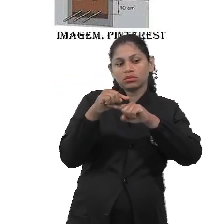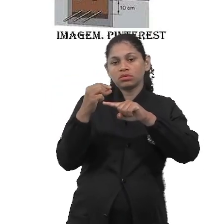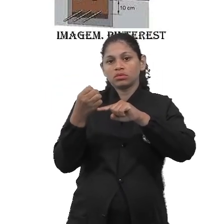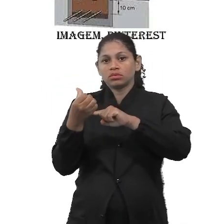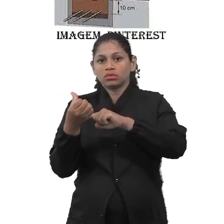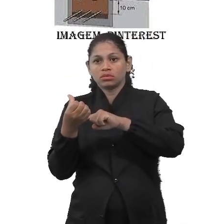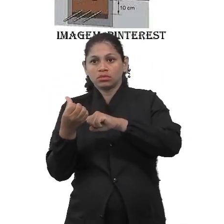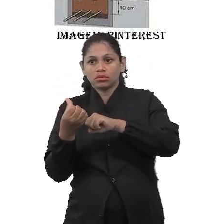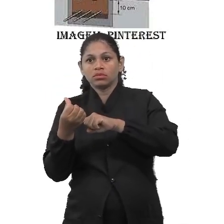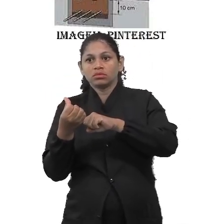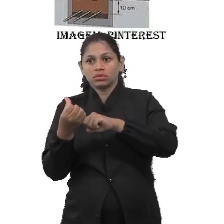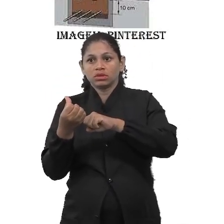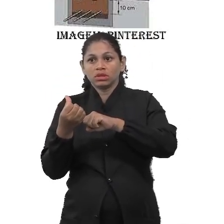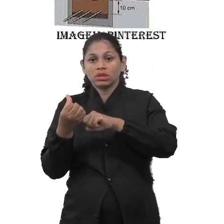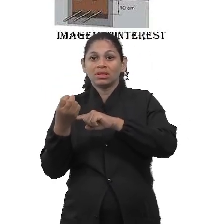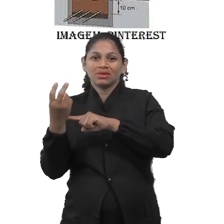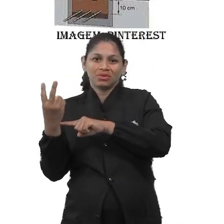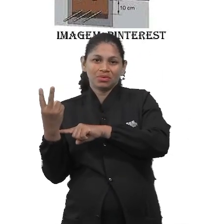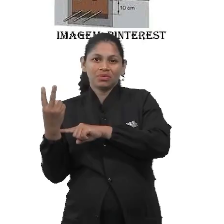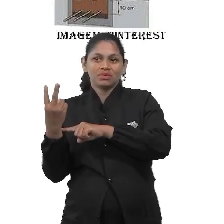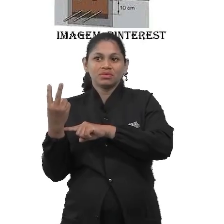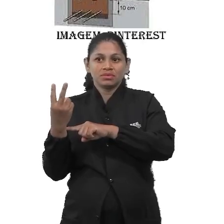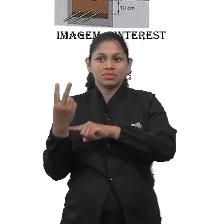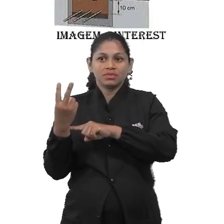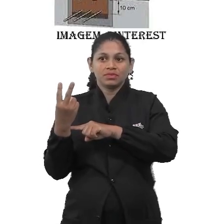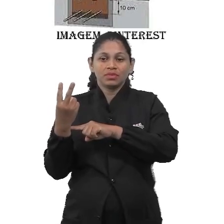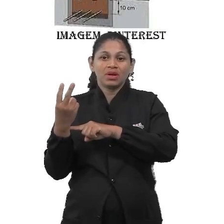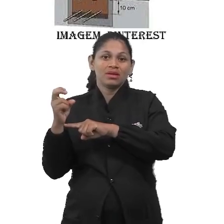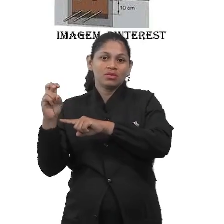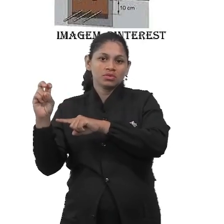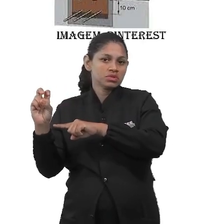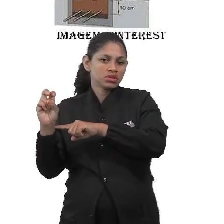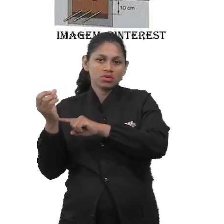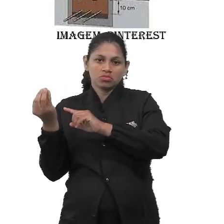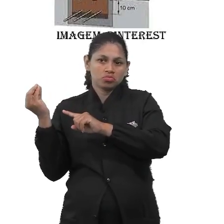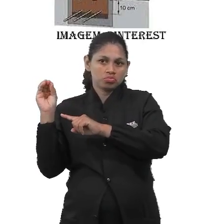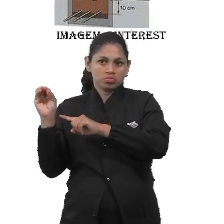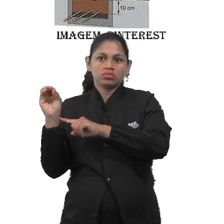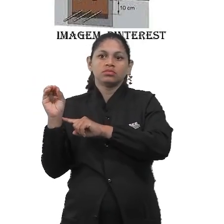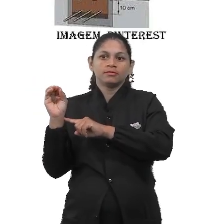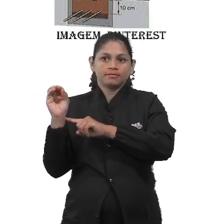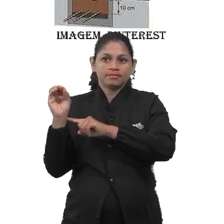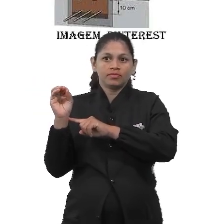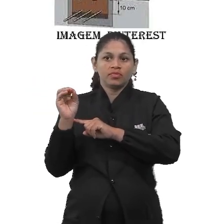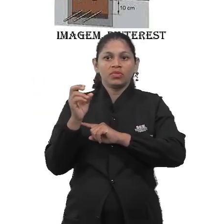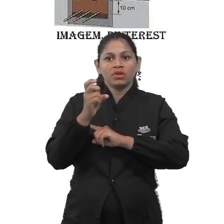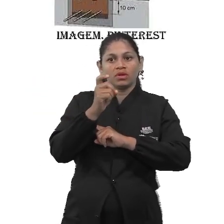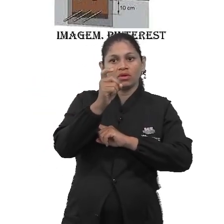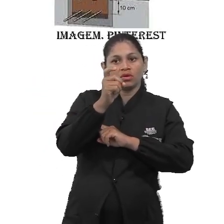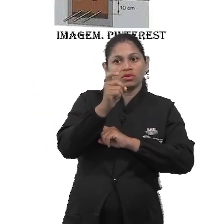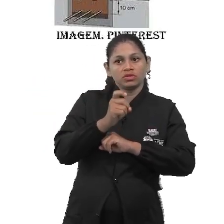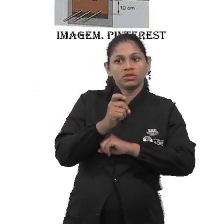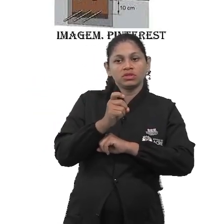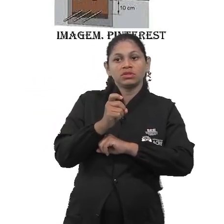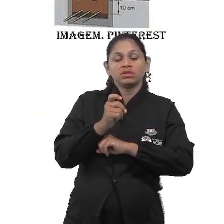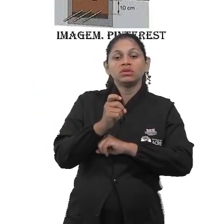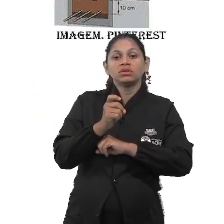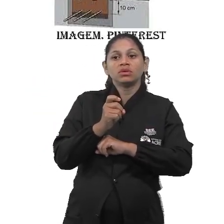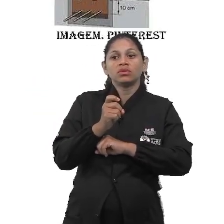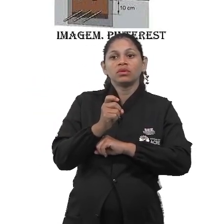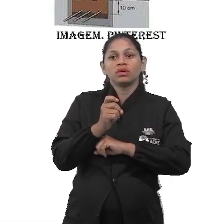cima. E esse 5 aqui ninguém mexeu, né? Aí é só multiplicar, ó. X vai ser igual a 24,